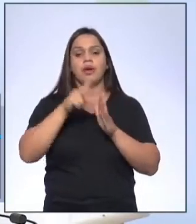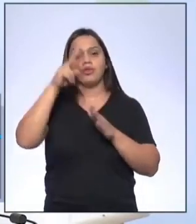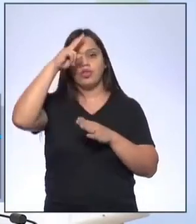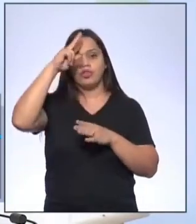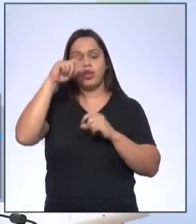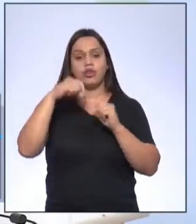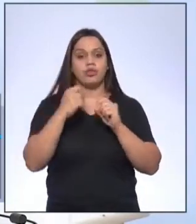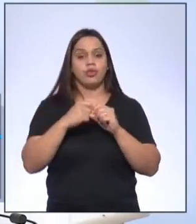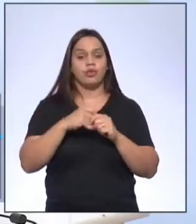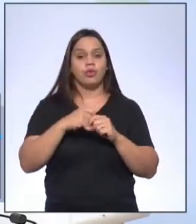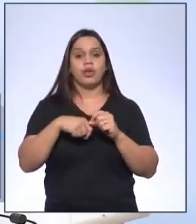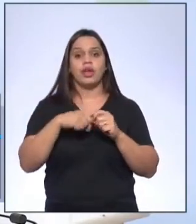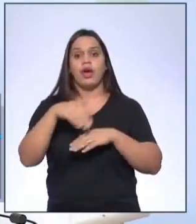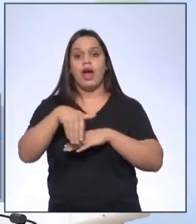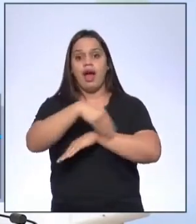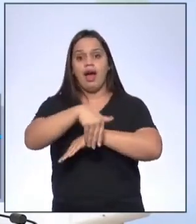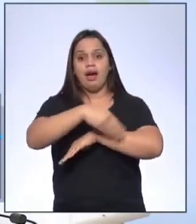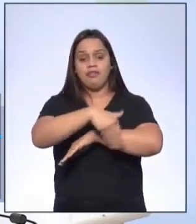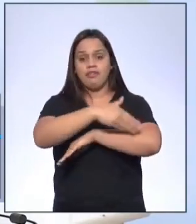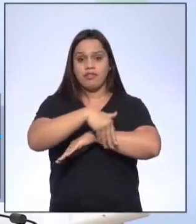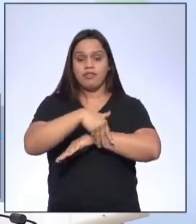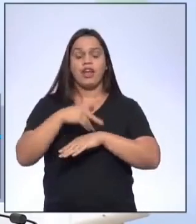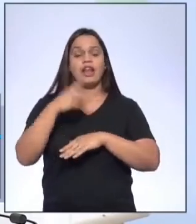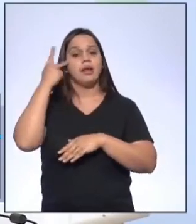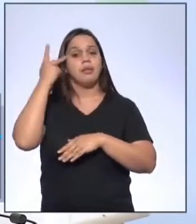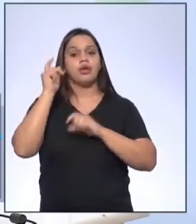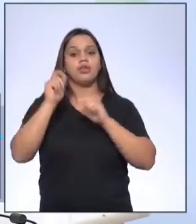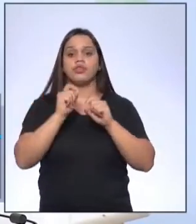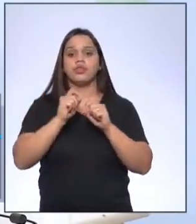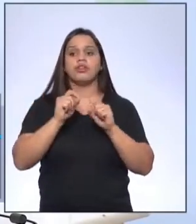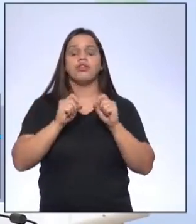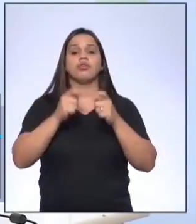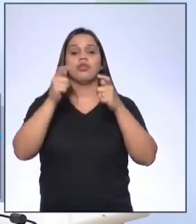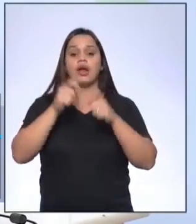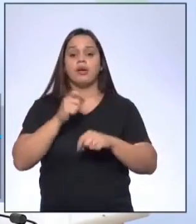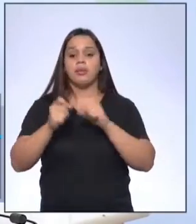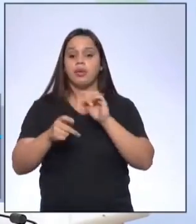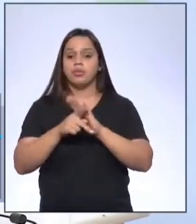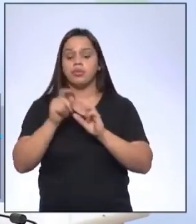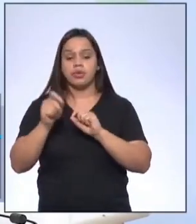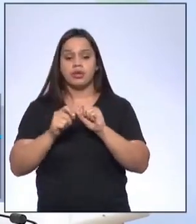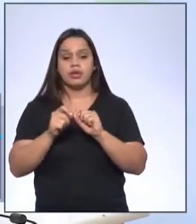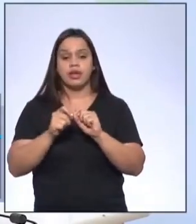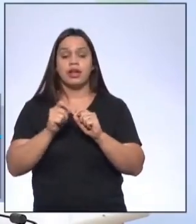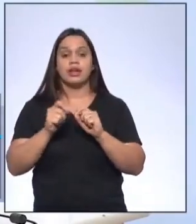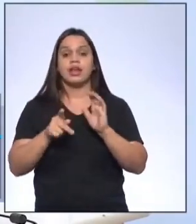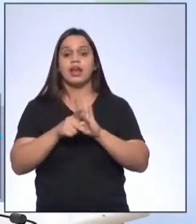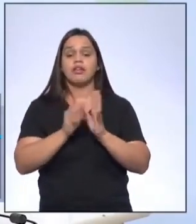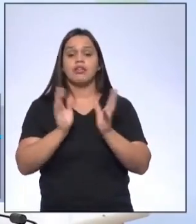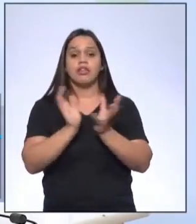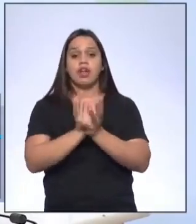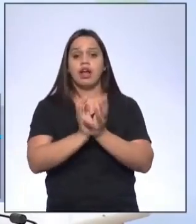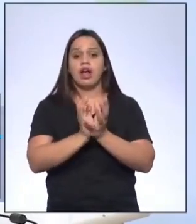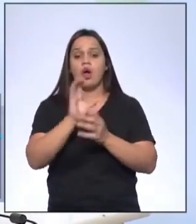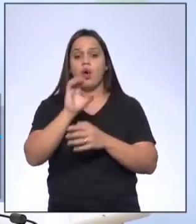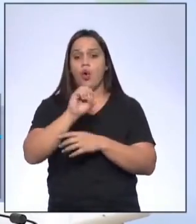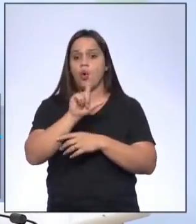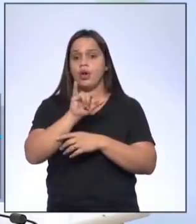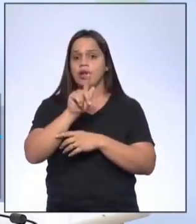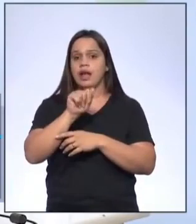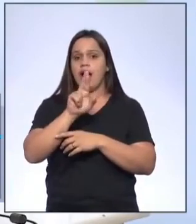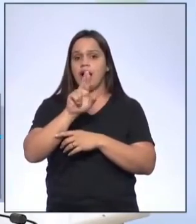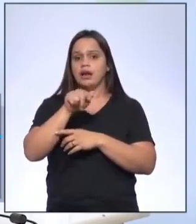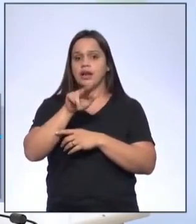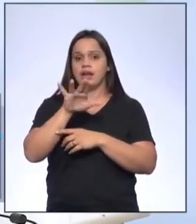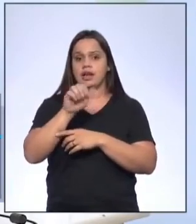ela foi, né, já naquele período, né, um reduto aí da classe da oligarquia cafeeira com os